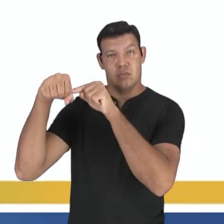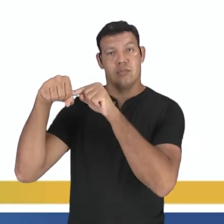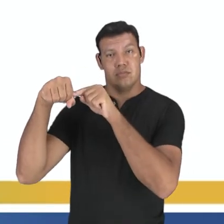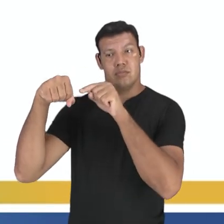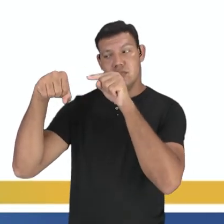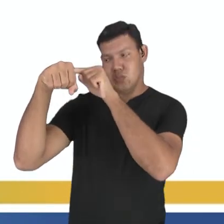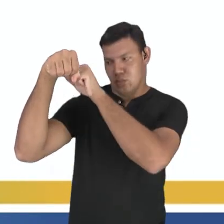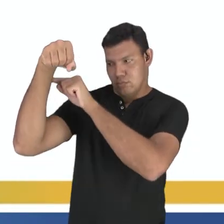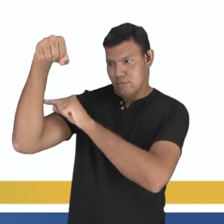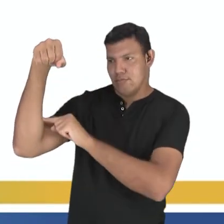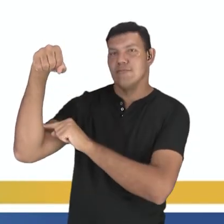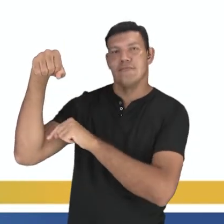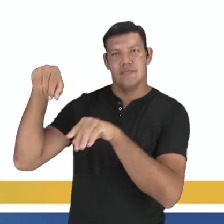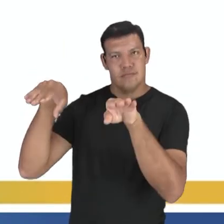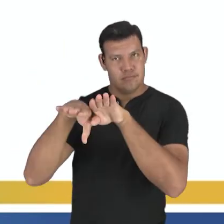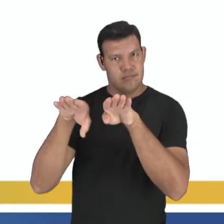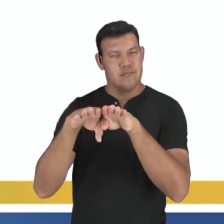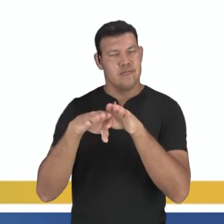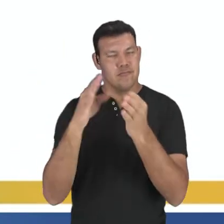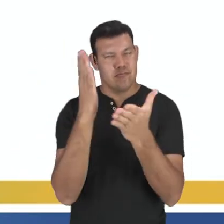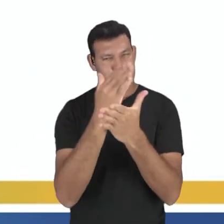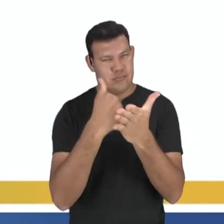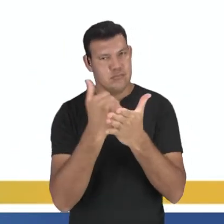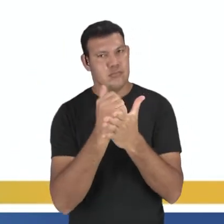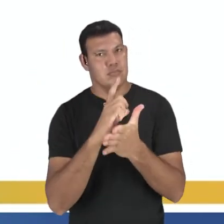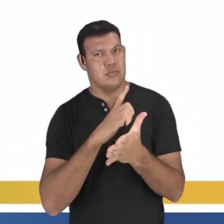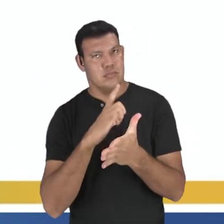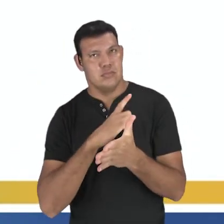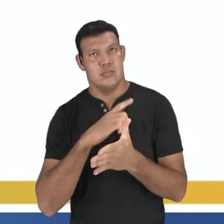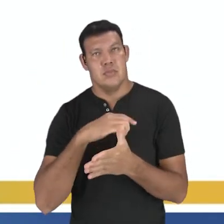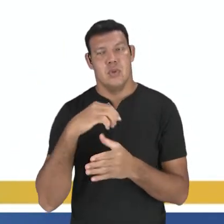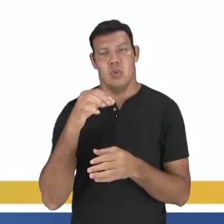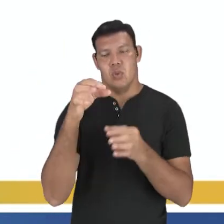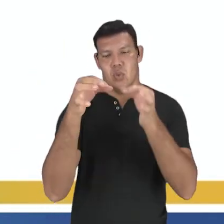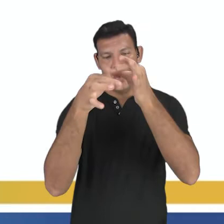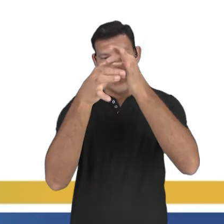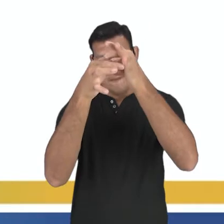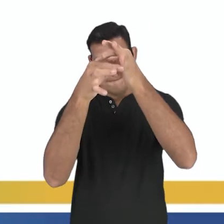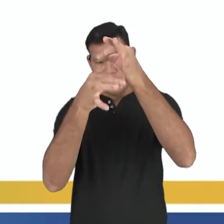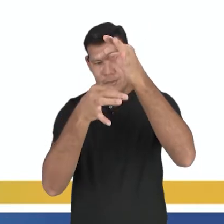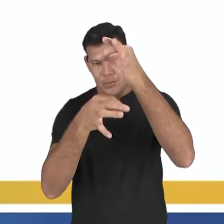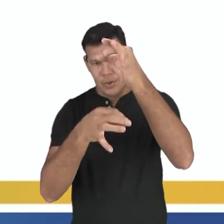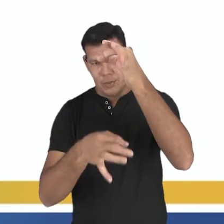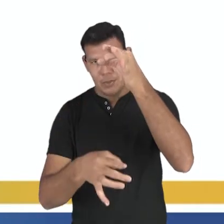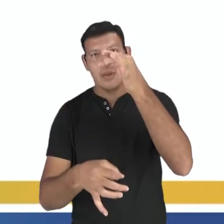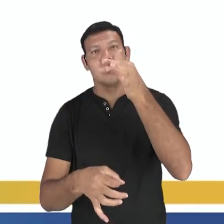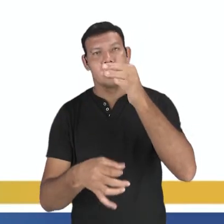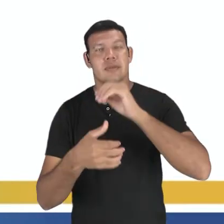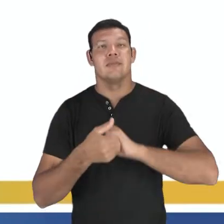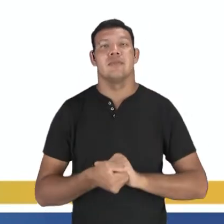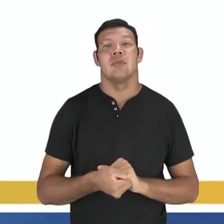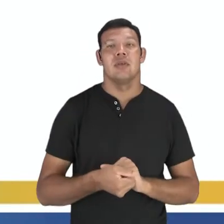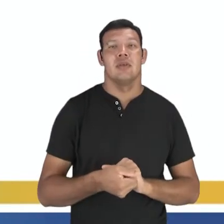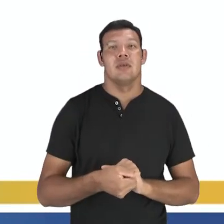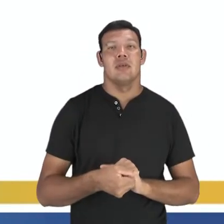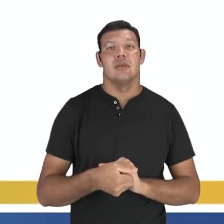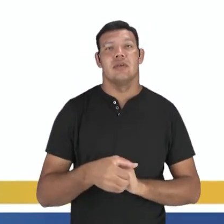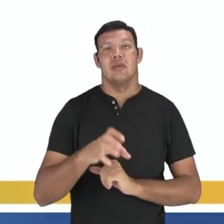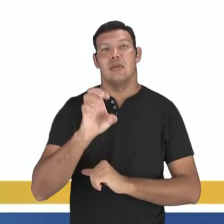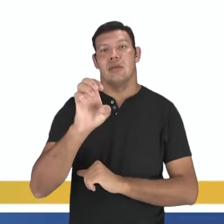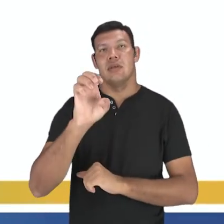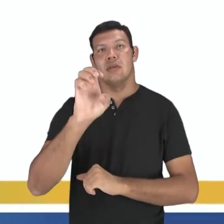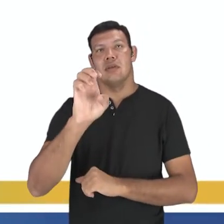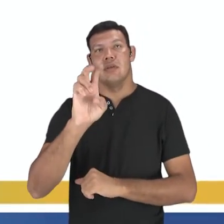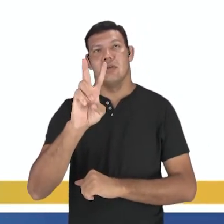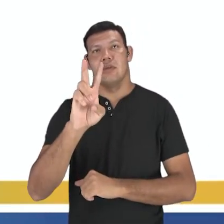coluna vertebral também tem algumas divisões. Nós temos aí as vértebras chamadas de cervicais, as torácicas, as